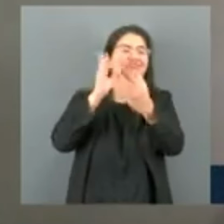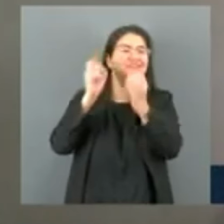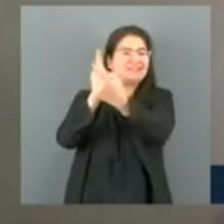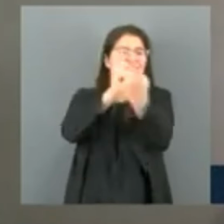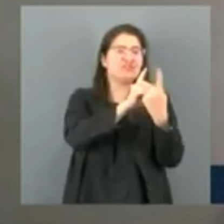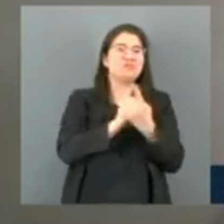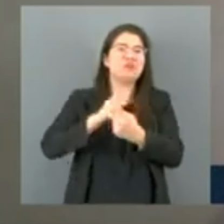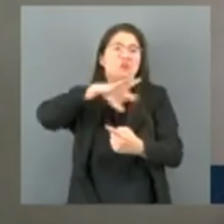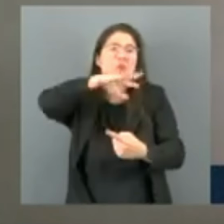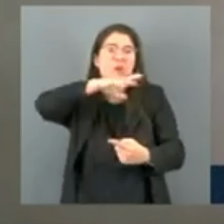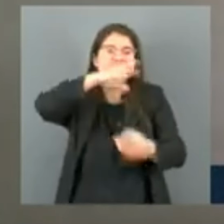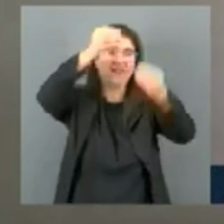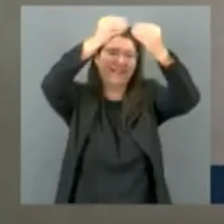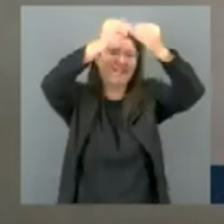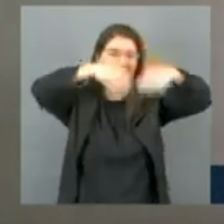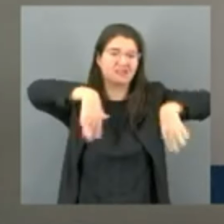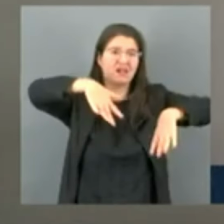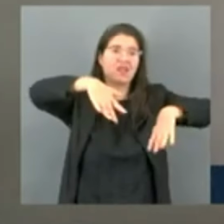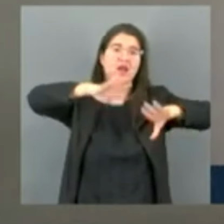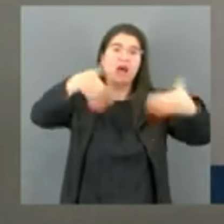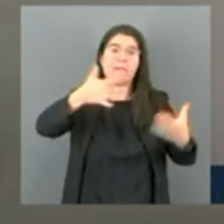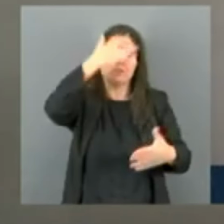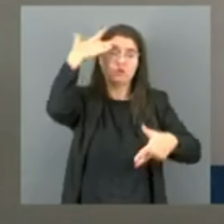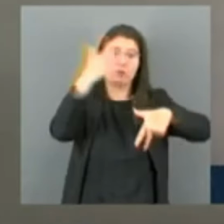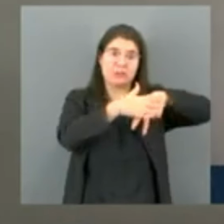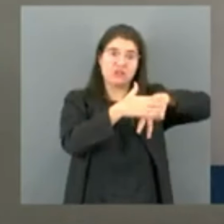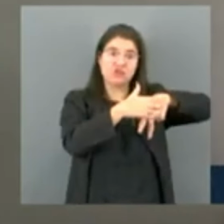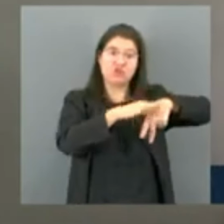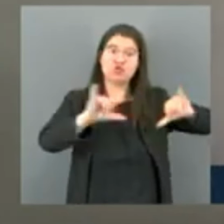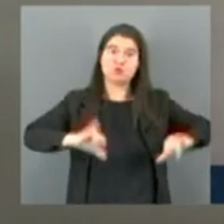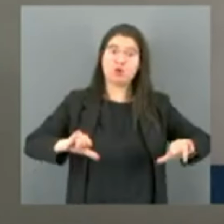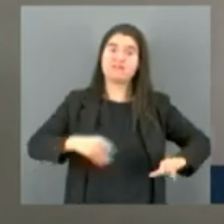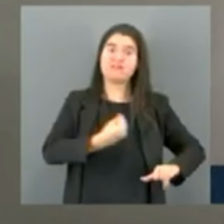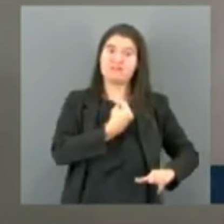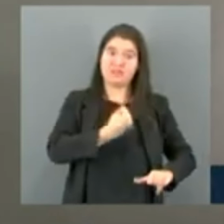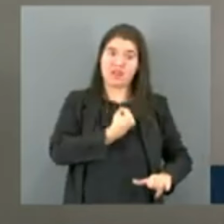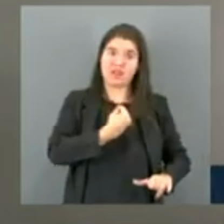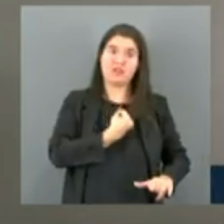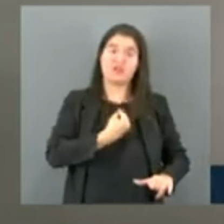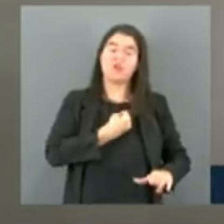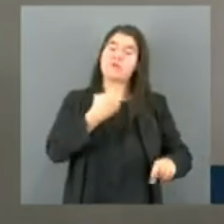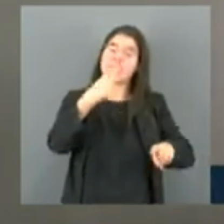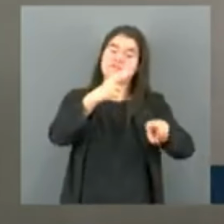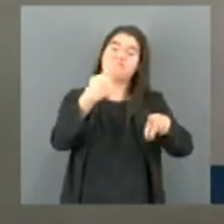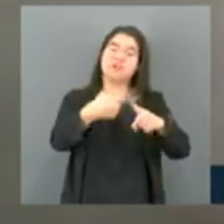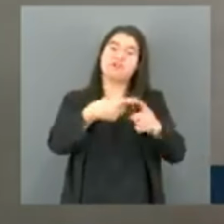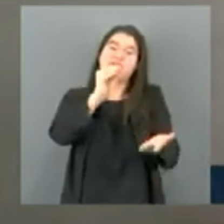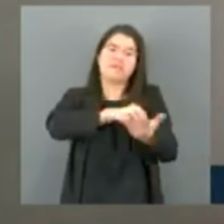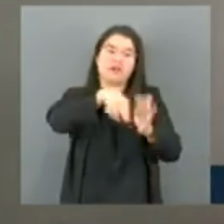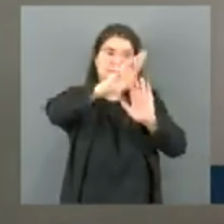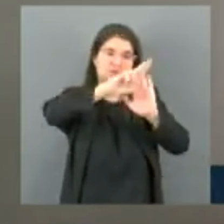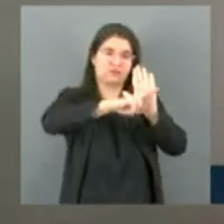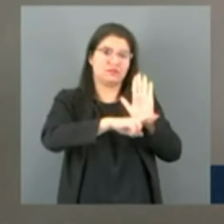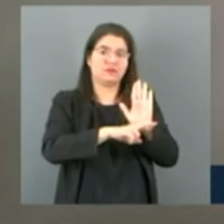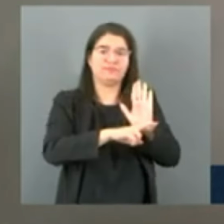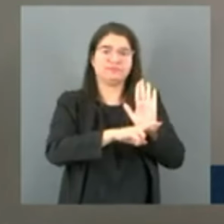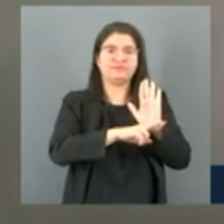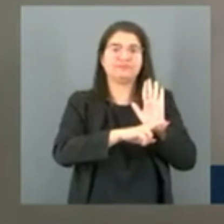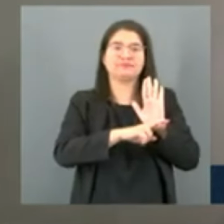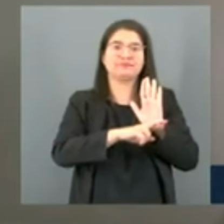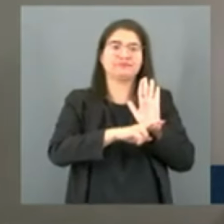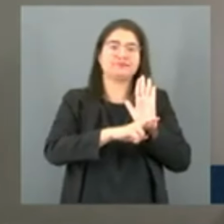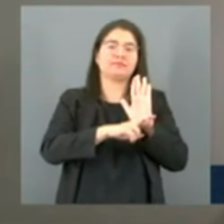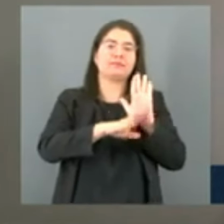teve a sua saúde prejudicada. Essas pessoas existem e isso é fruto da ausência da regulamentação. Lógico que a regulamentação, ela